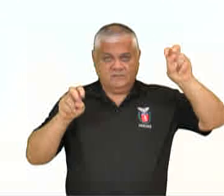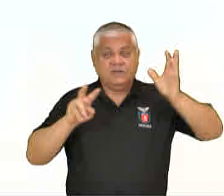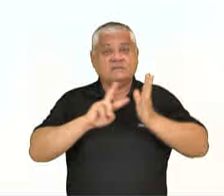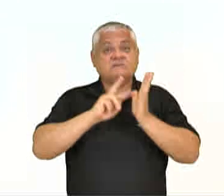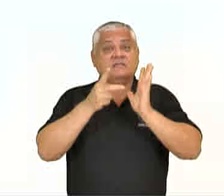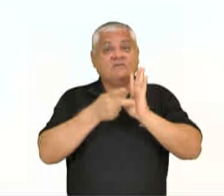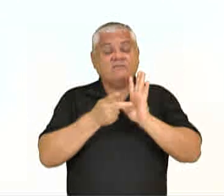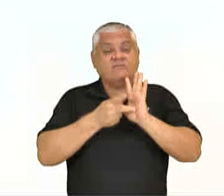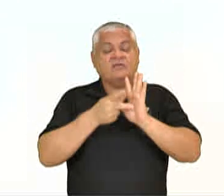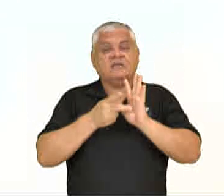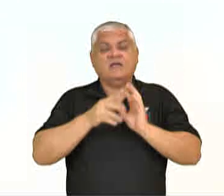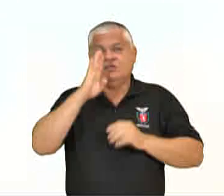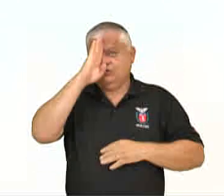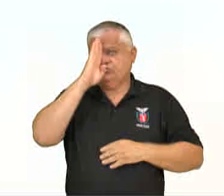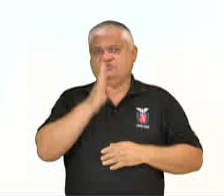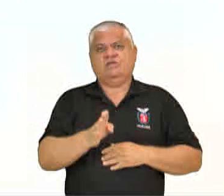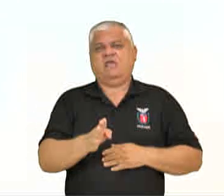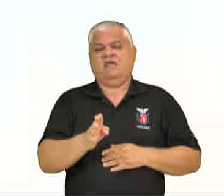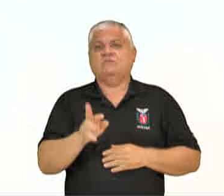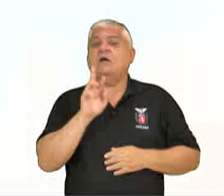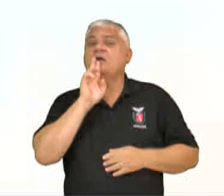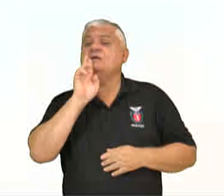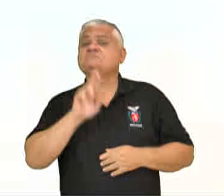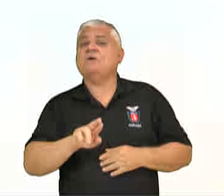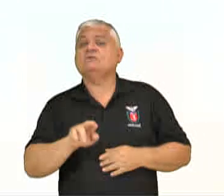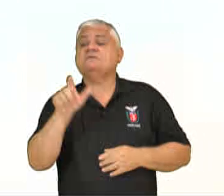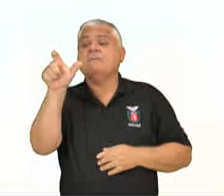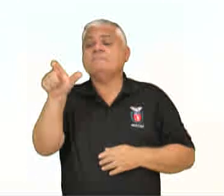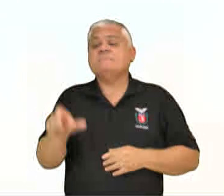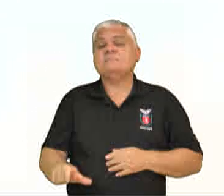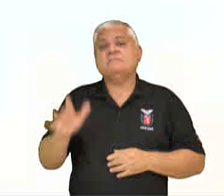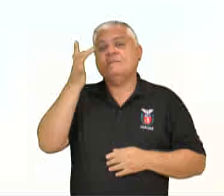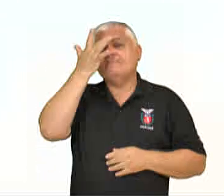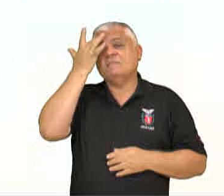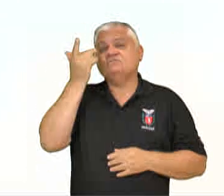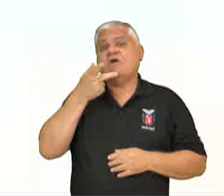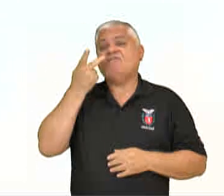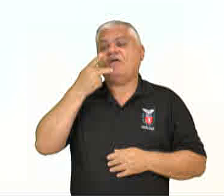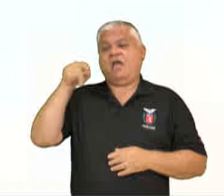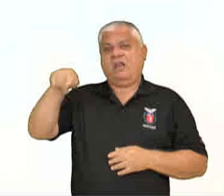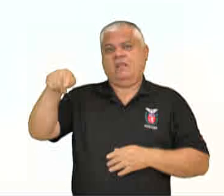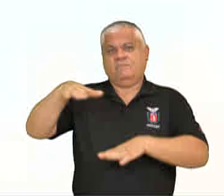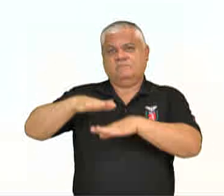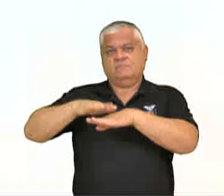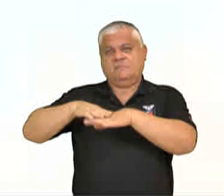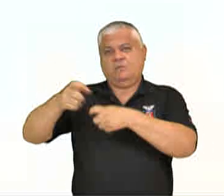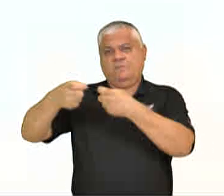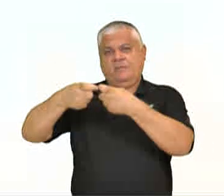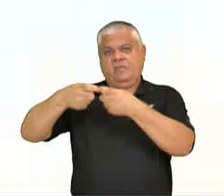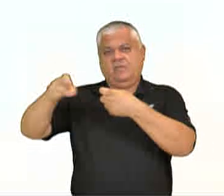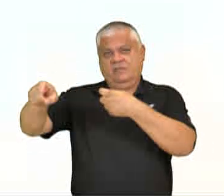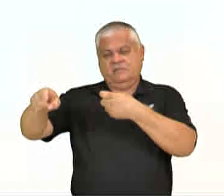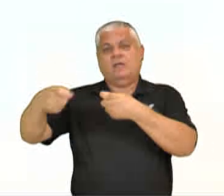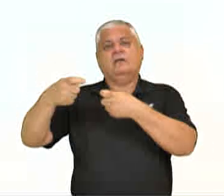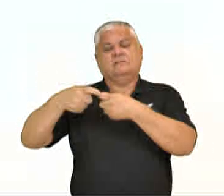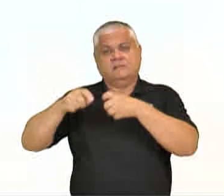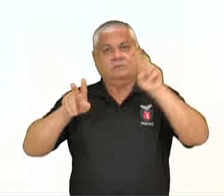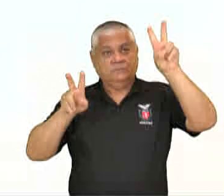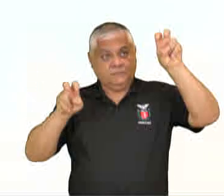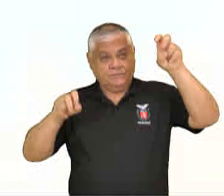discurso direto, ou seja, a reprodução exata do que foi falado pela médica